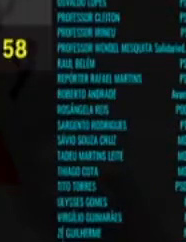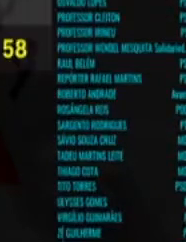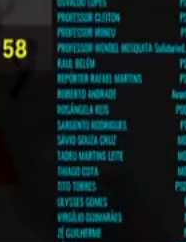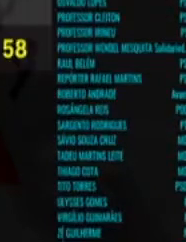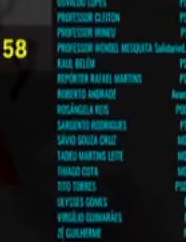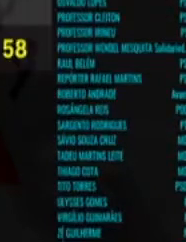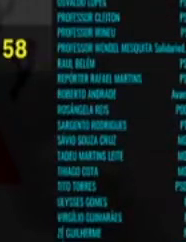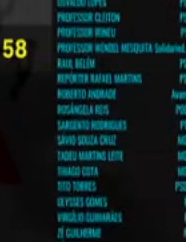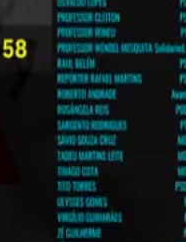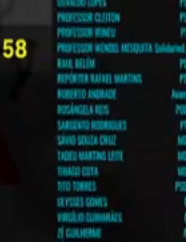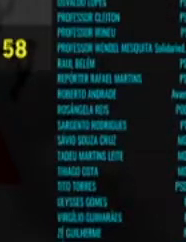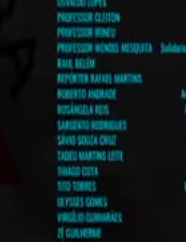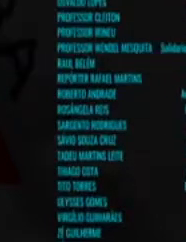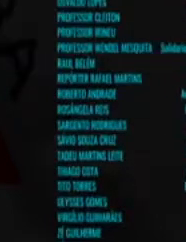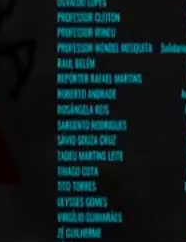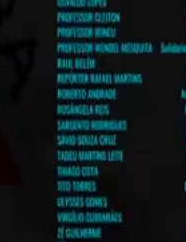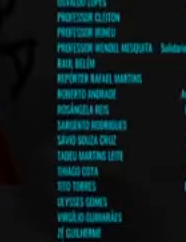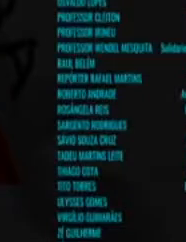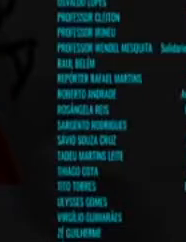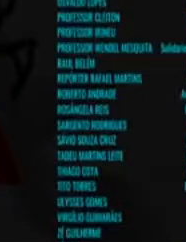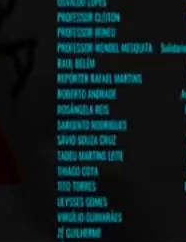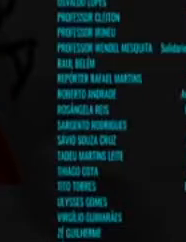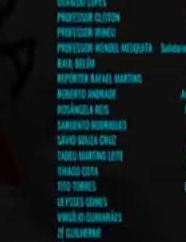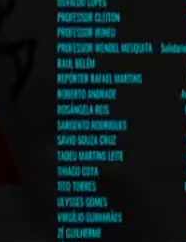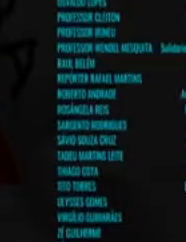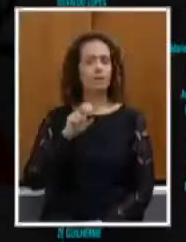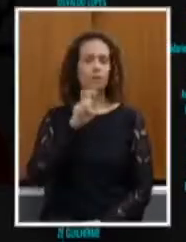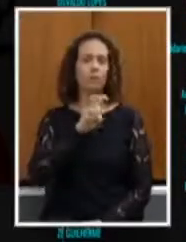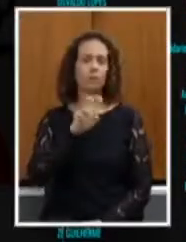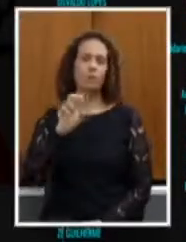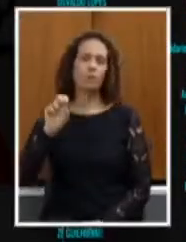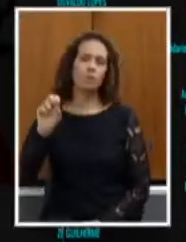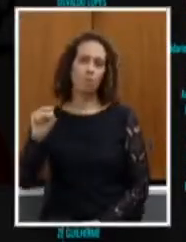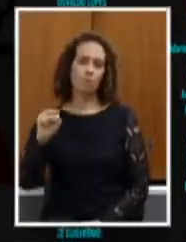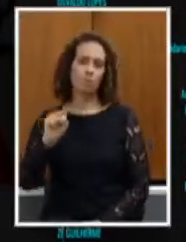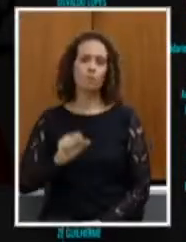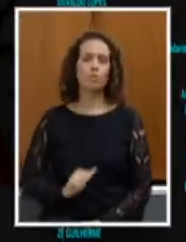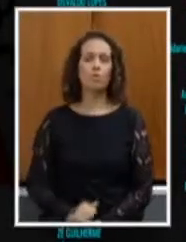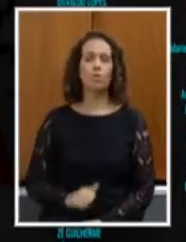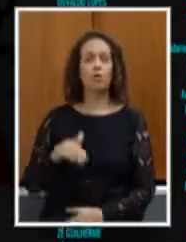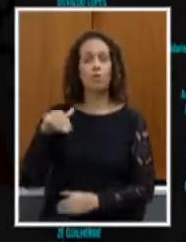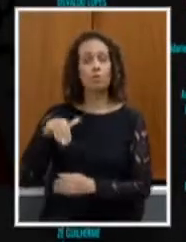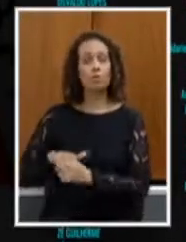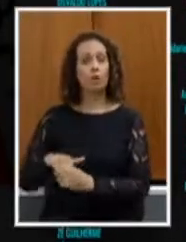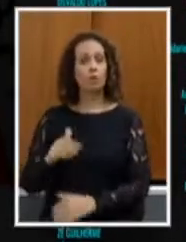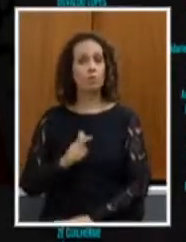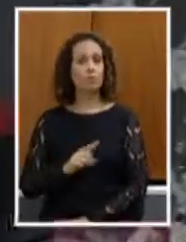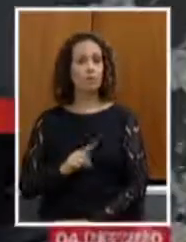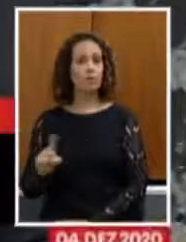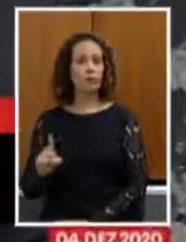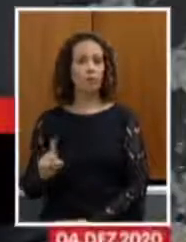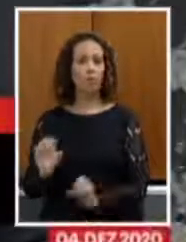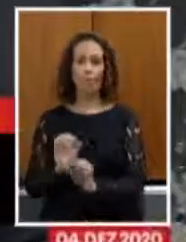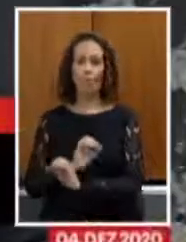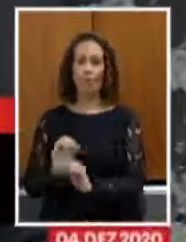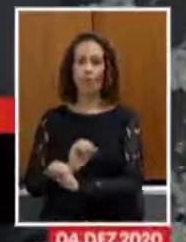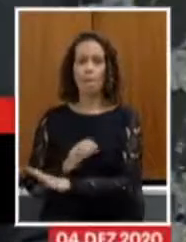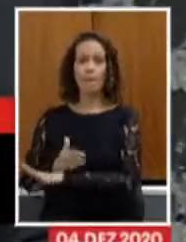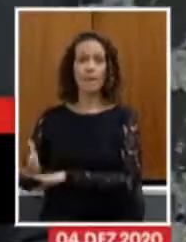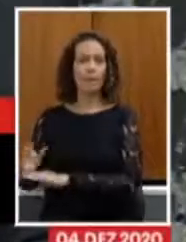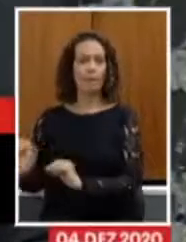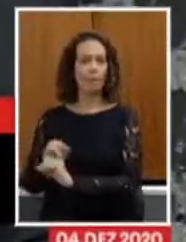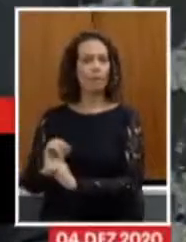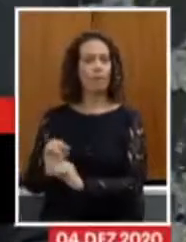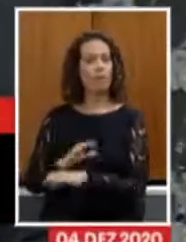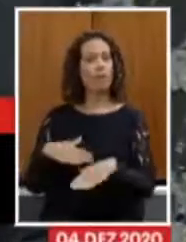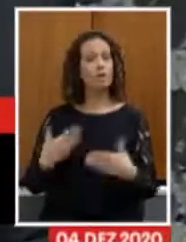Votaram sim 58, senhoras e senhores deputados. Não houve voto não nem branco, portanto, está aprovado o